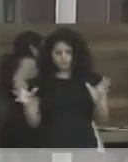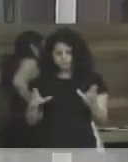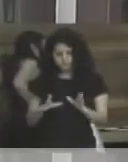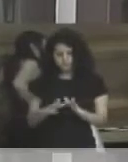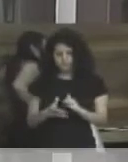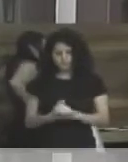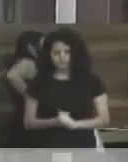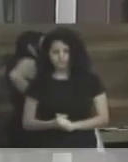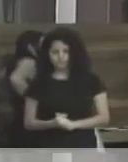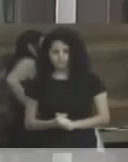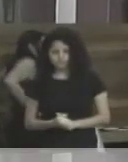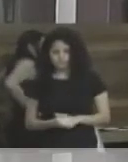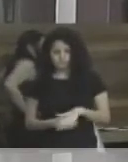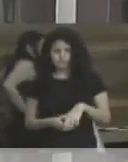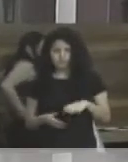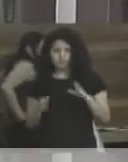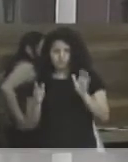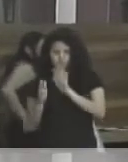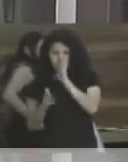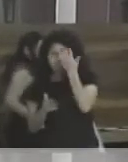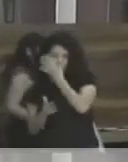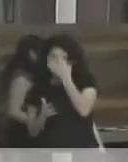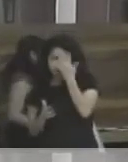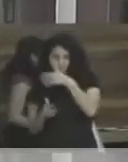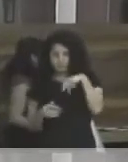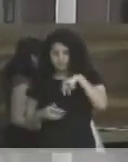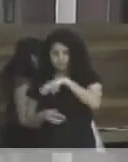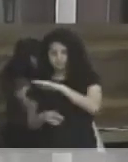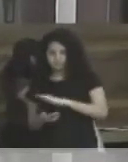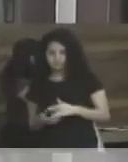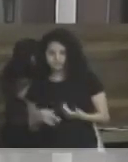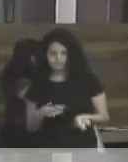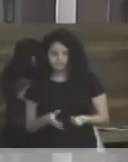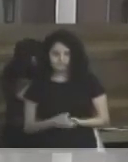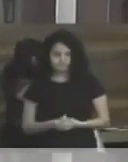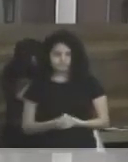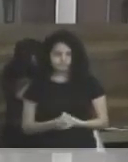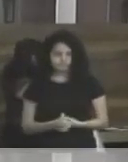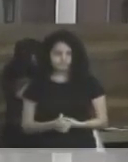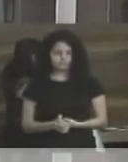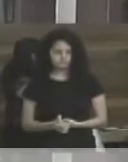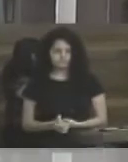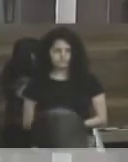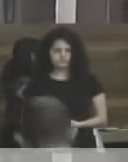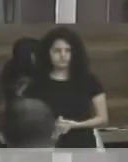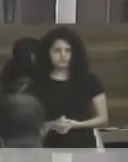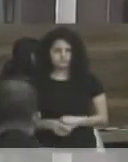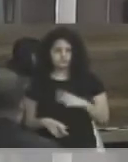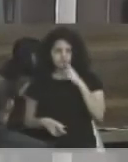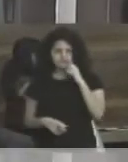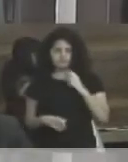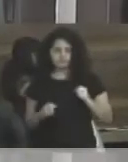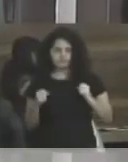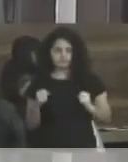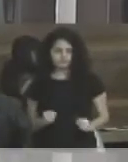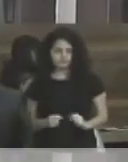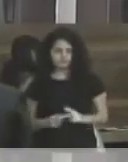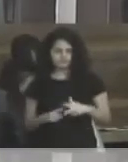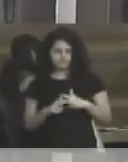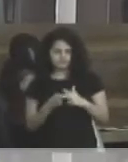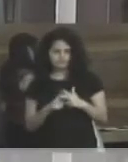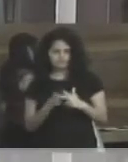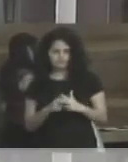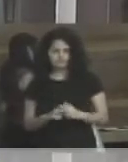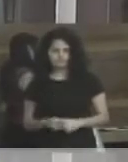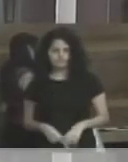imperceptível para quem não parar para prestar atenção, que possa fazer essa manutenção, a Secretaria de Esporte e Lazer, a próprio